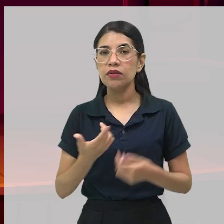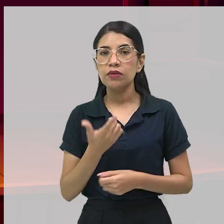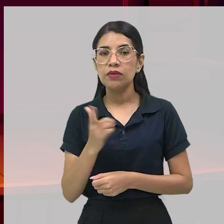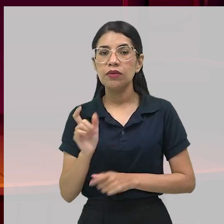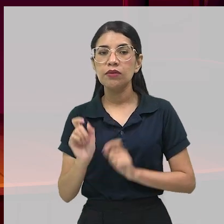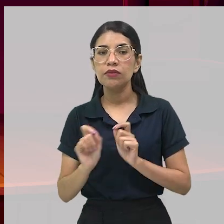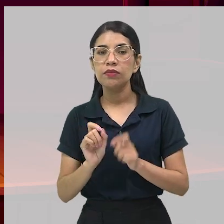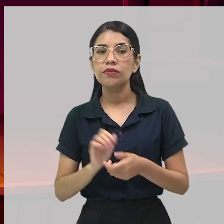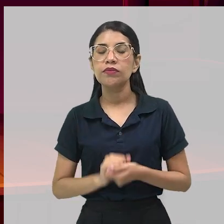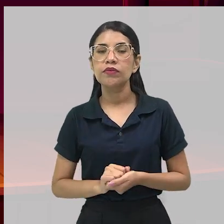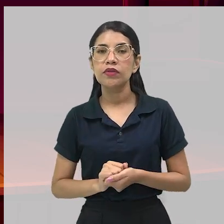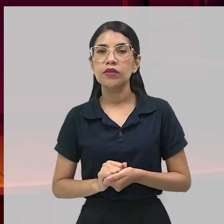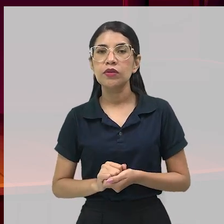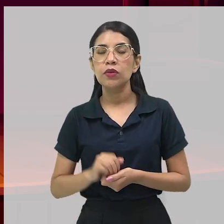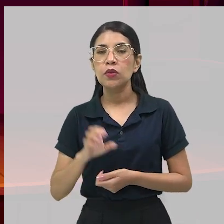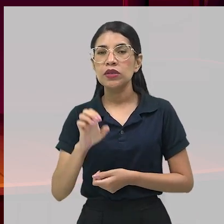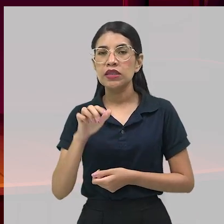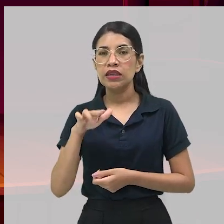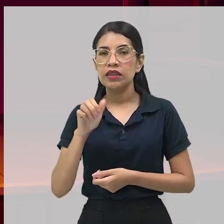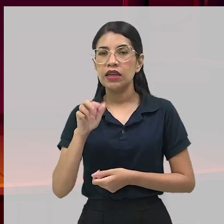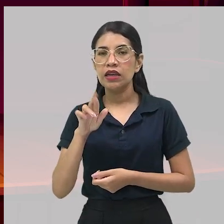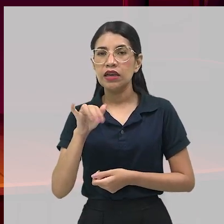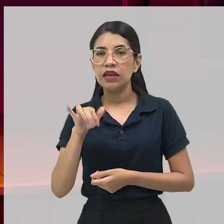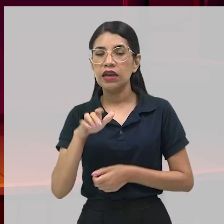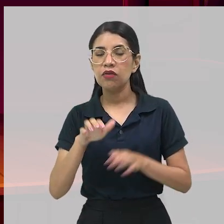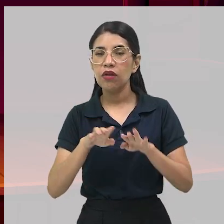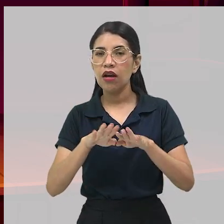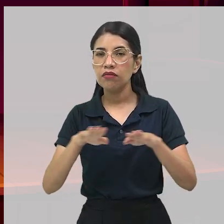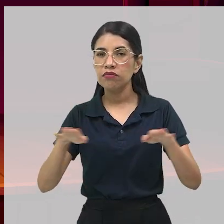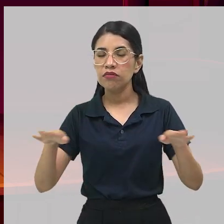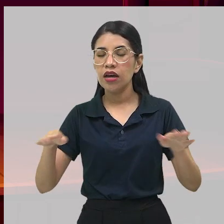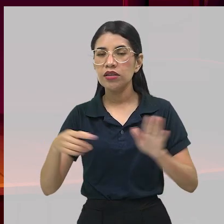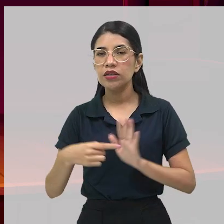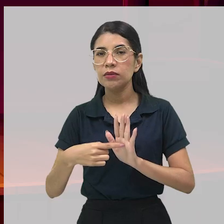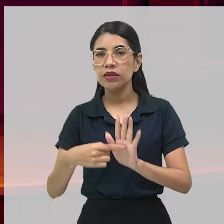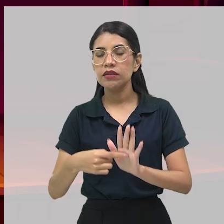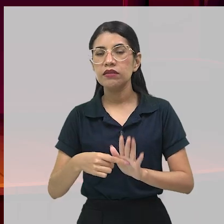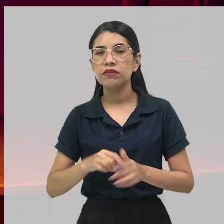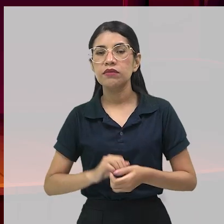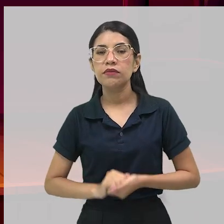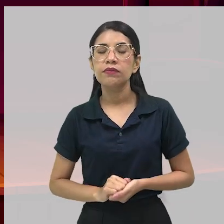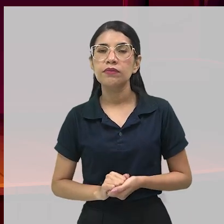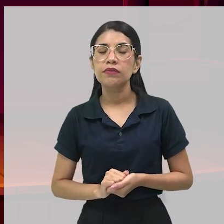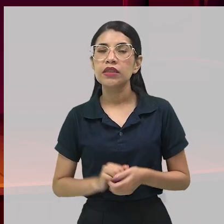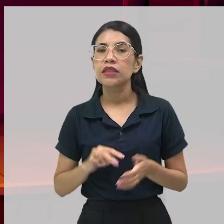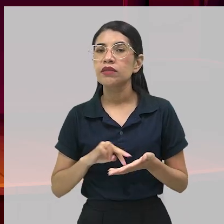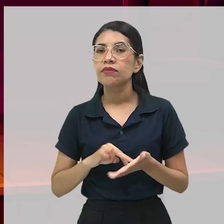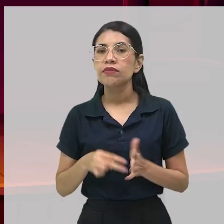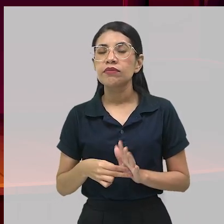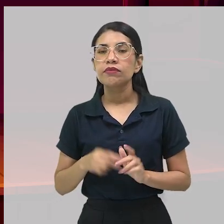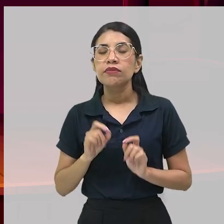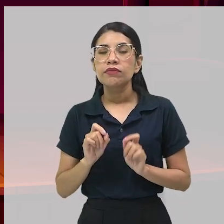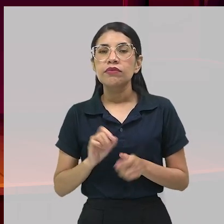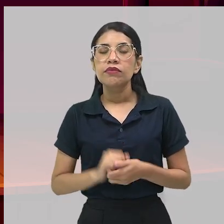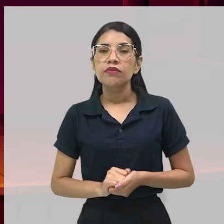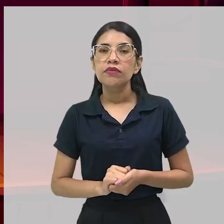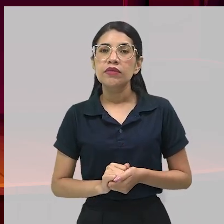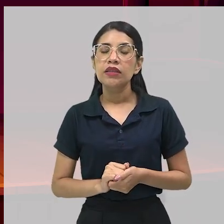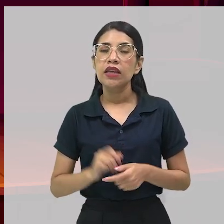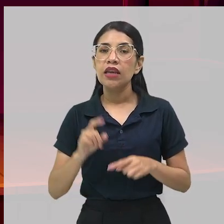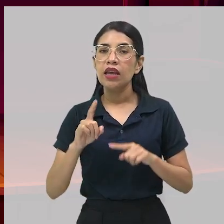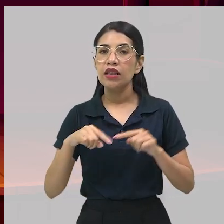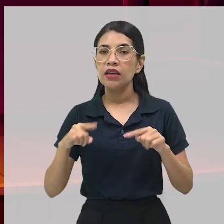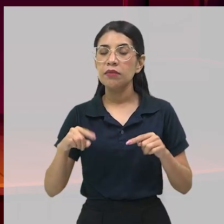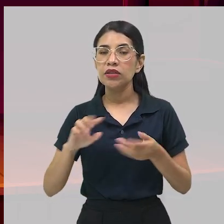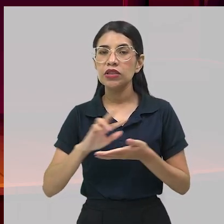cênico, que são os cenários, né? O cenário e os espaços de apresentação. O que que é o cenário? É um conjunto de